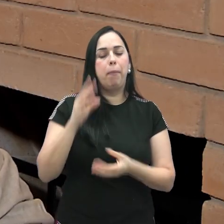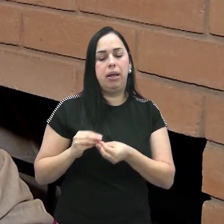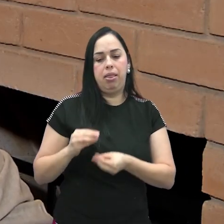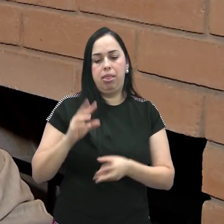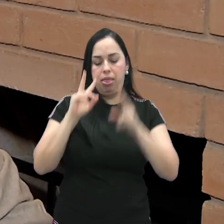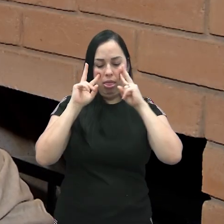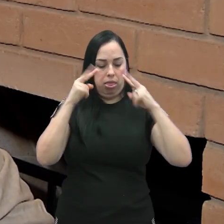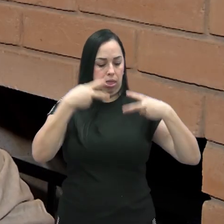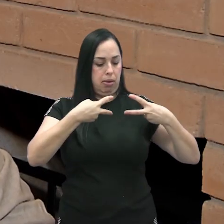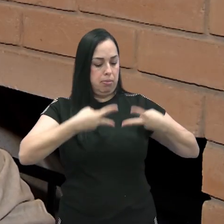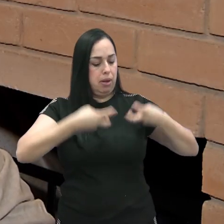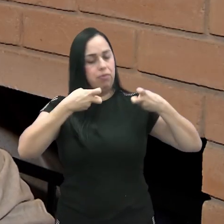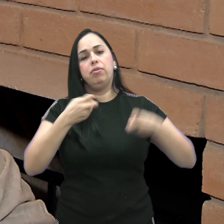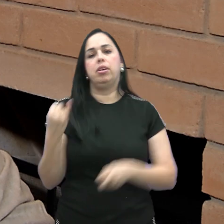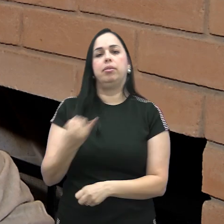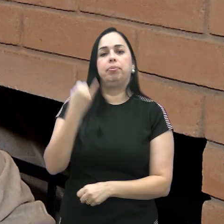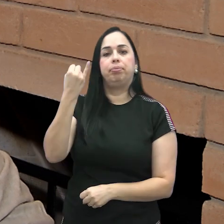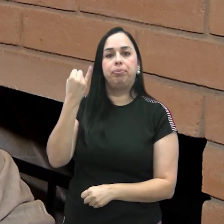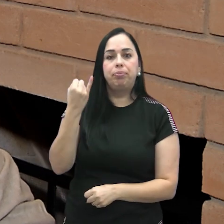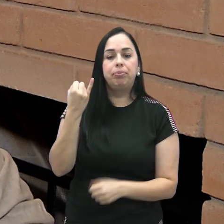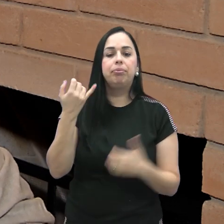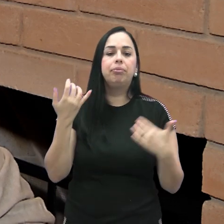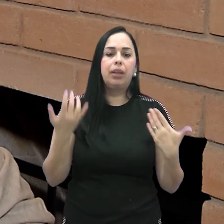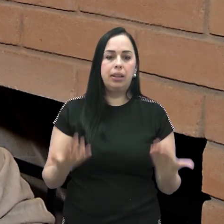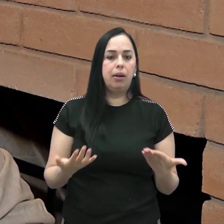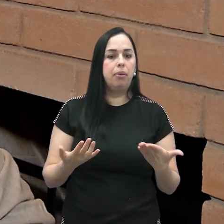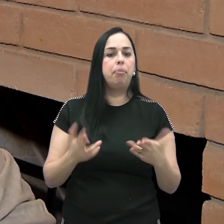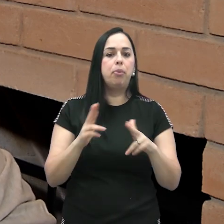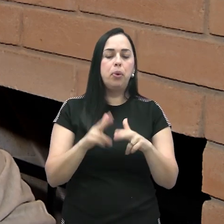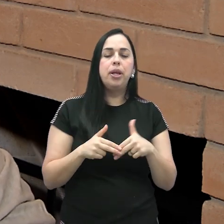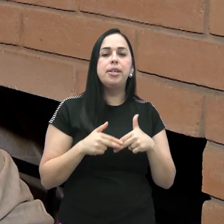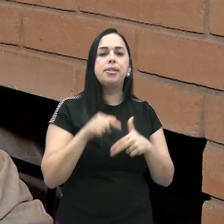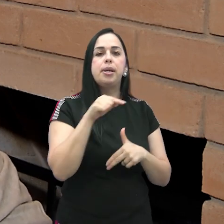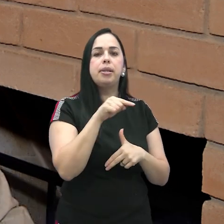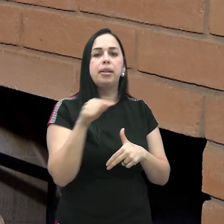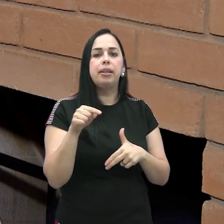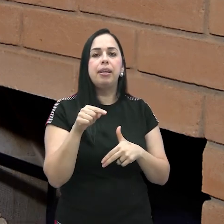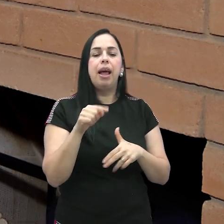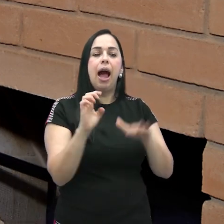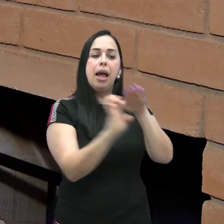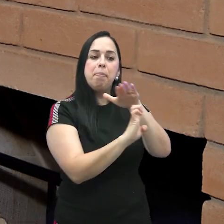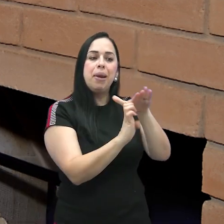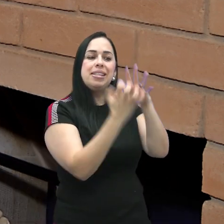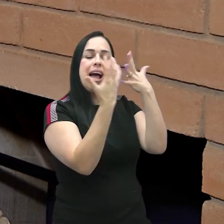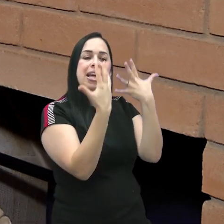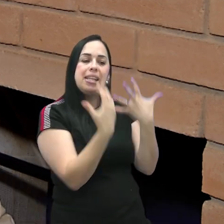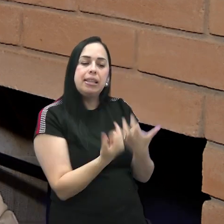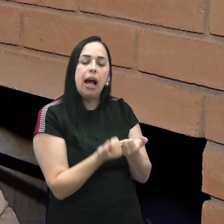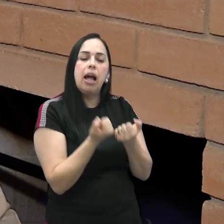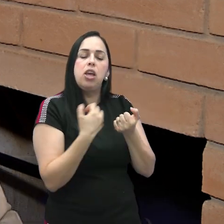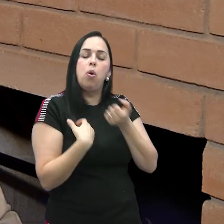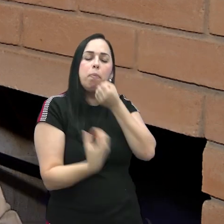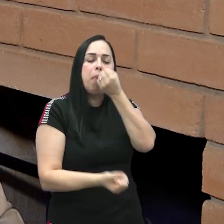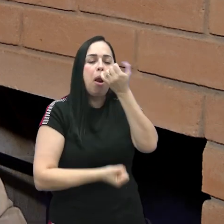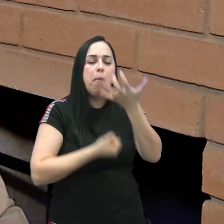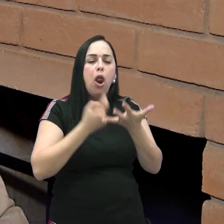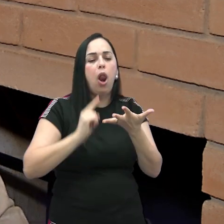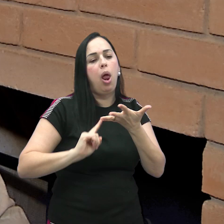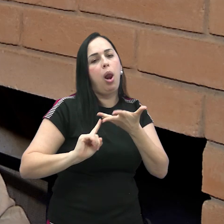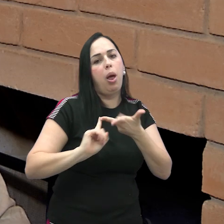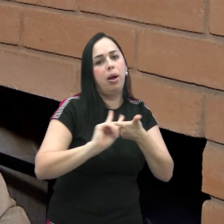entendimento, esse autoentendimento, ele foi muito importante. E aí, tendo abertura na empresa para poder falar sobre, para poder